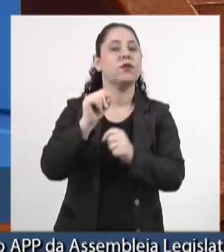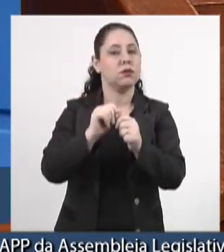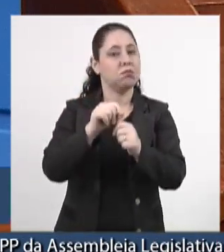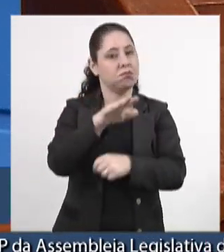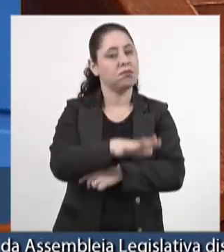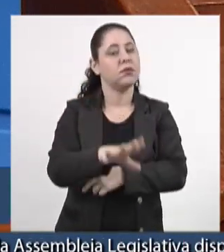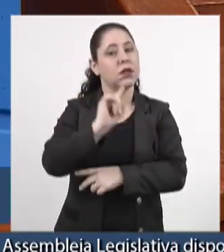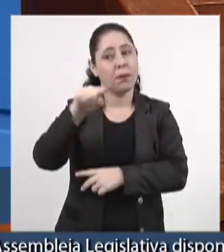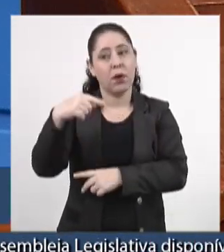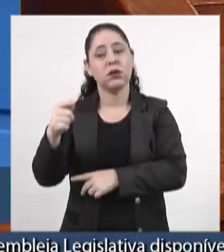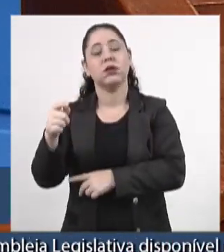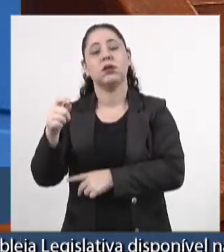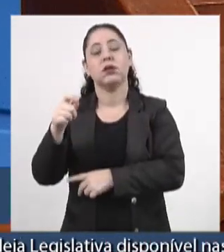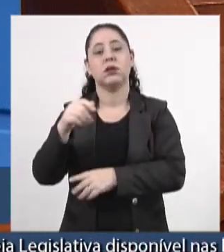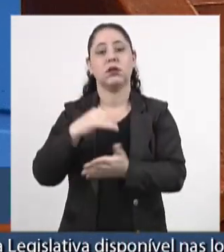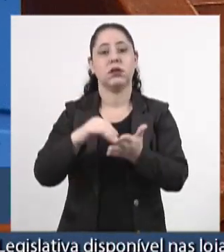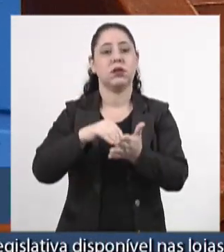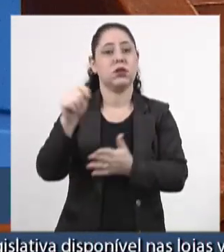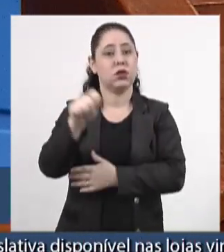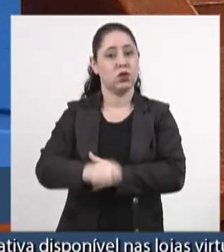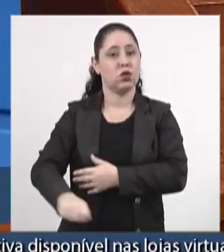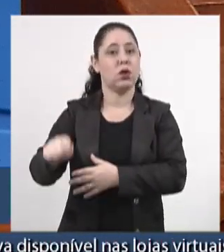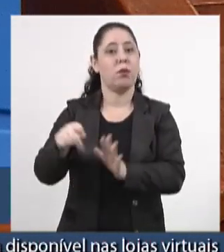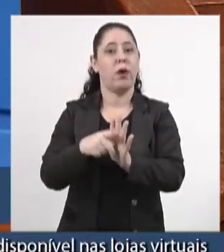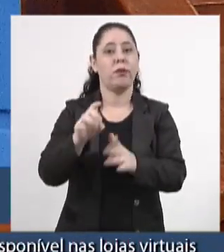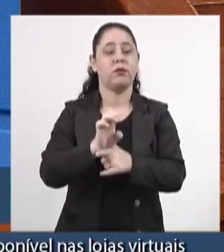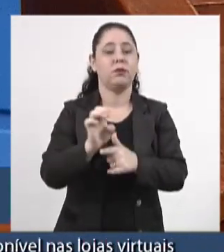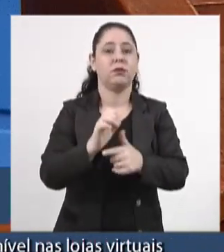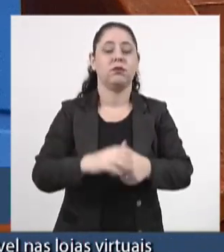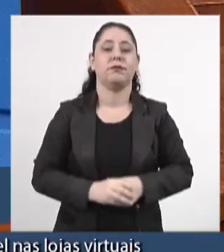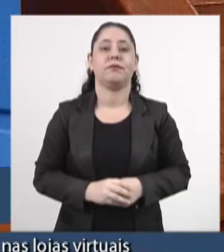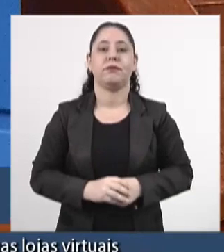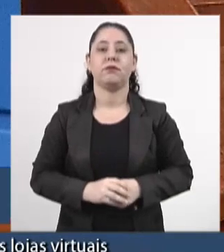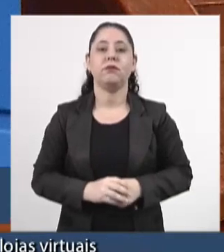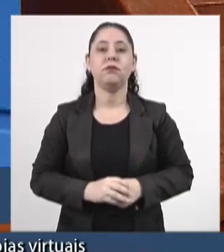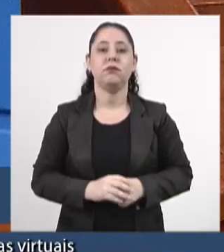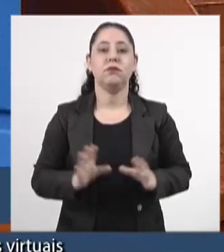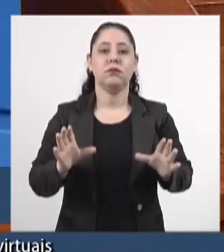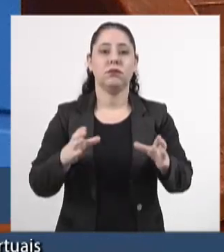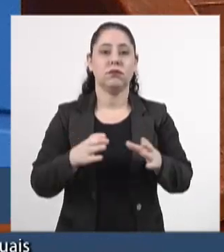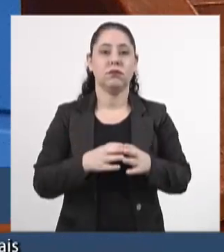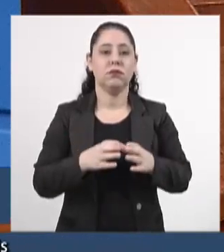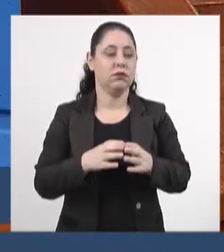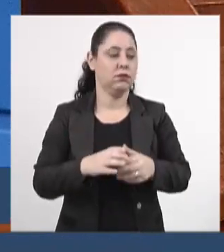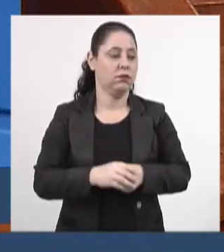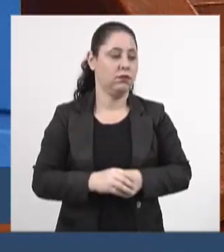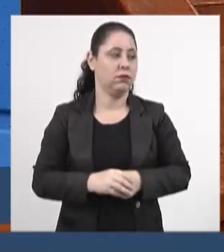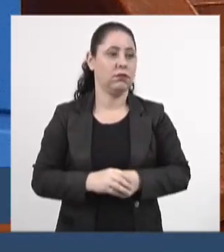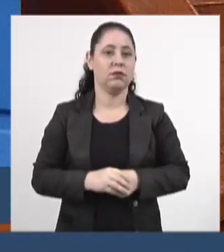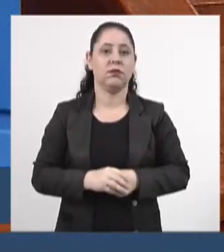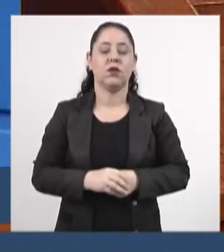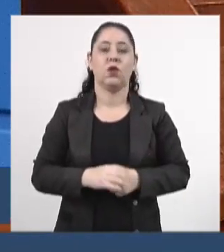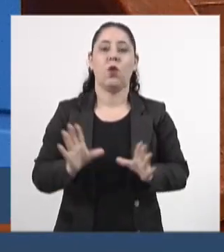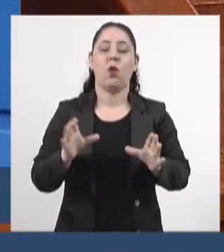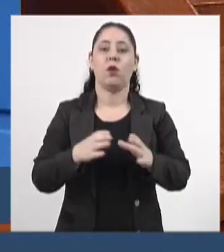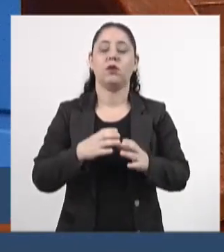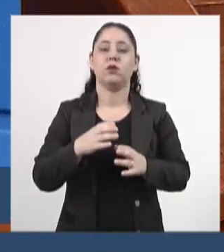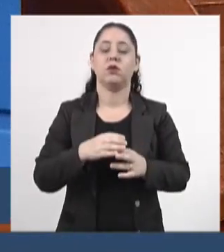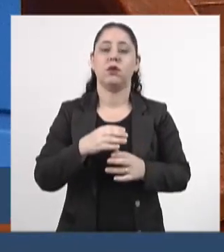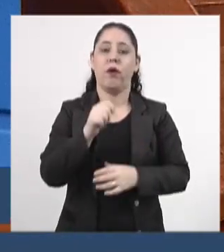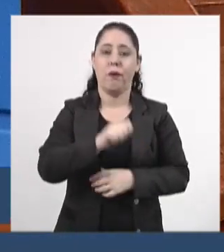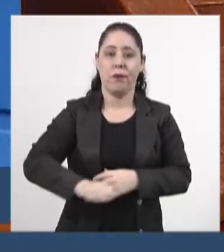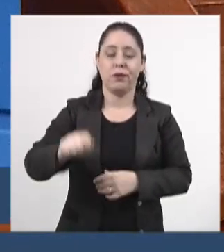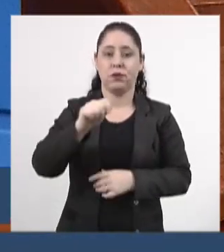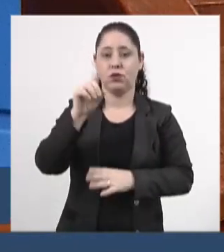nossa secretária de Assistência Social de Mato Grosso do Sul. E o grupo composto pelo Ministério Público Federal, como eu disse, Secretaria Estadual de